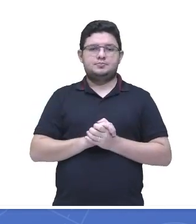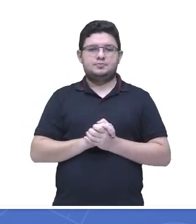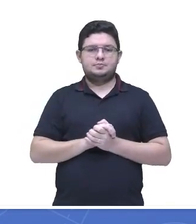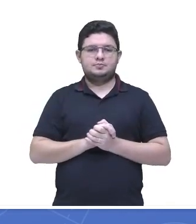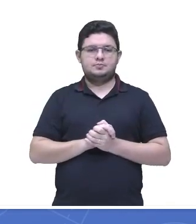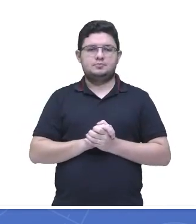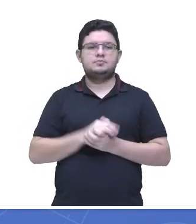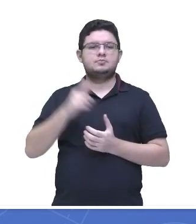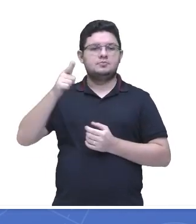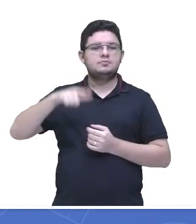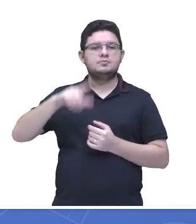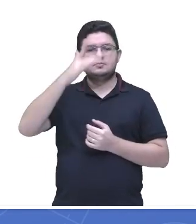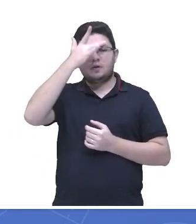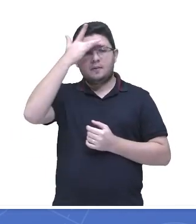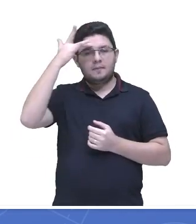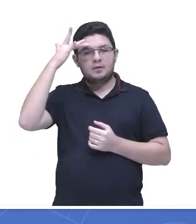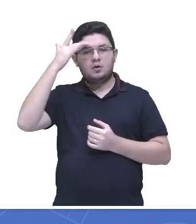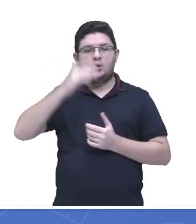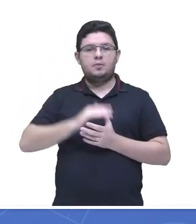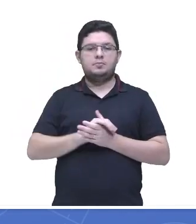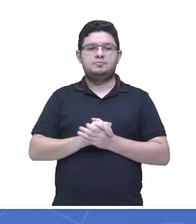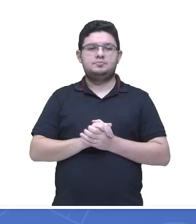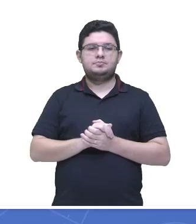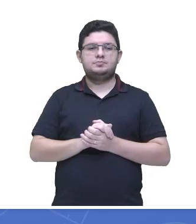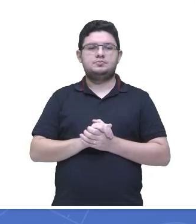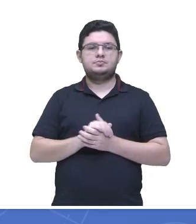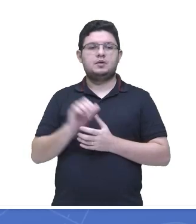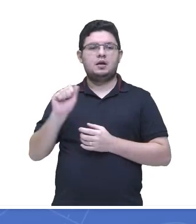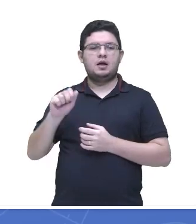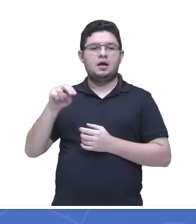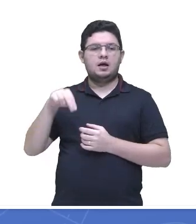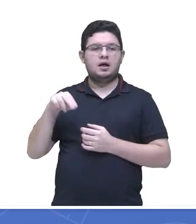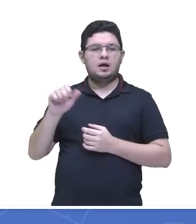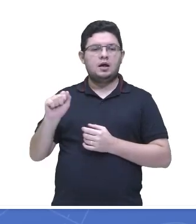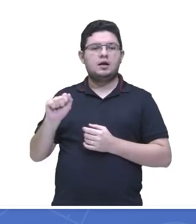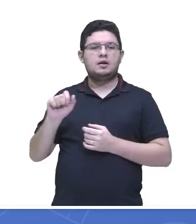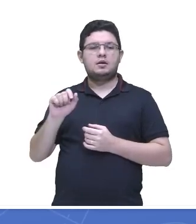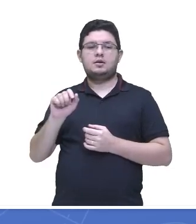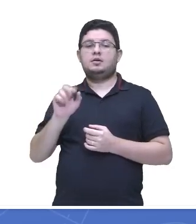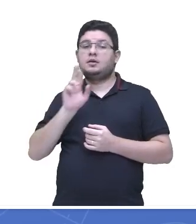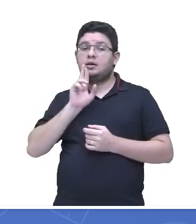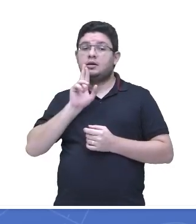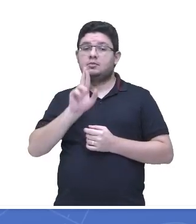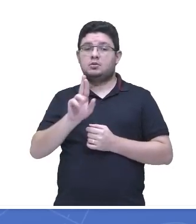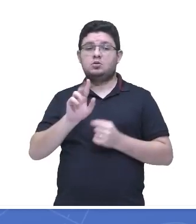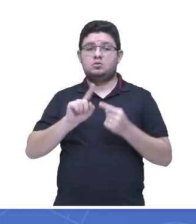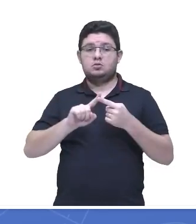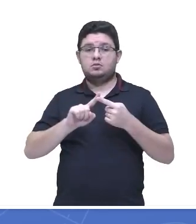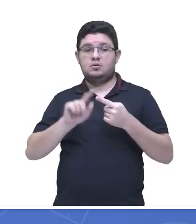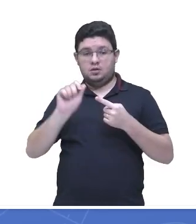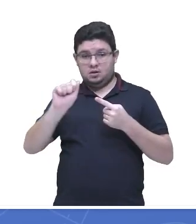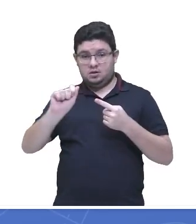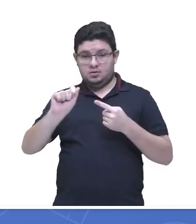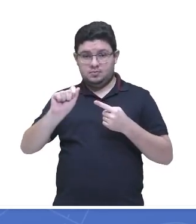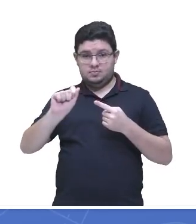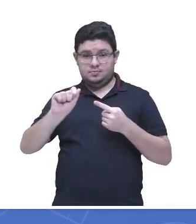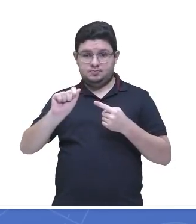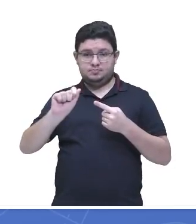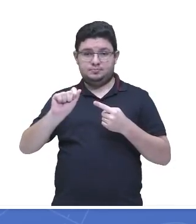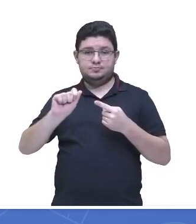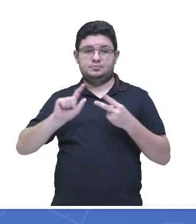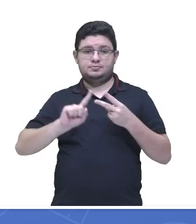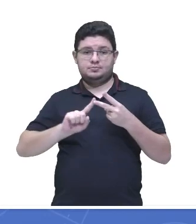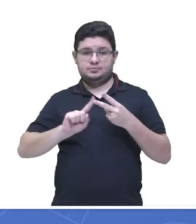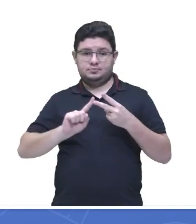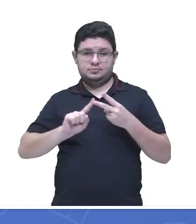vai participar aqui? Ana Paula disse que a letter a primeira é letter A. A